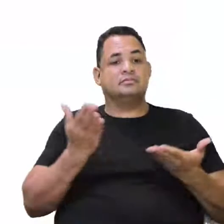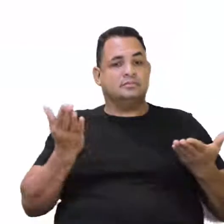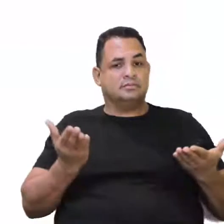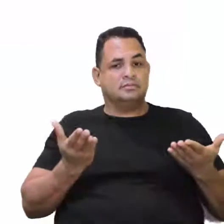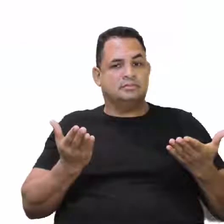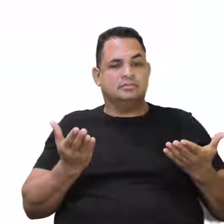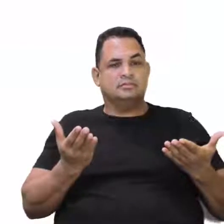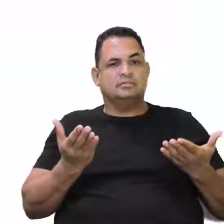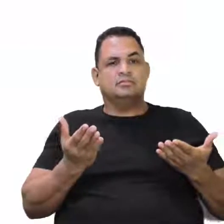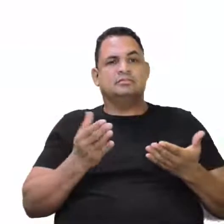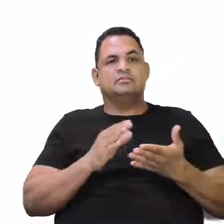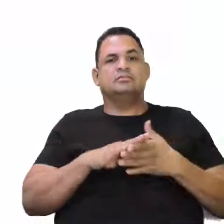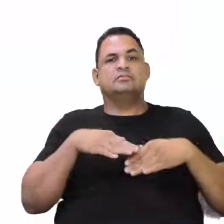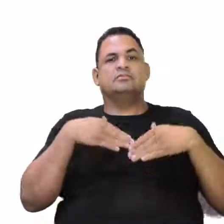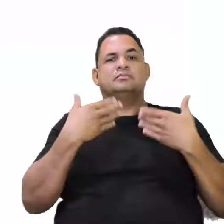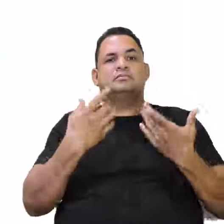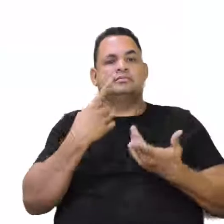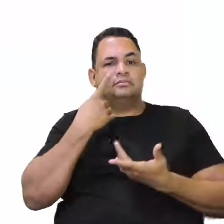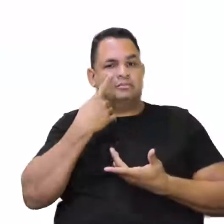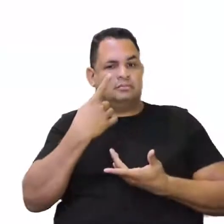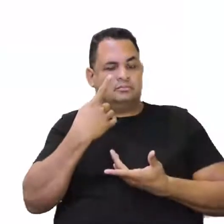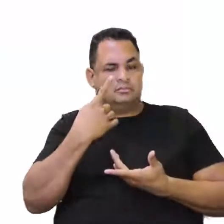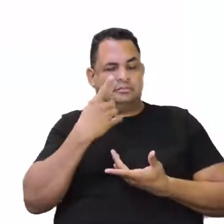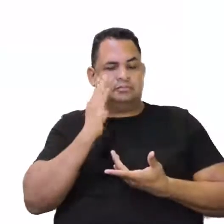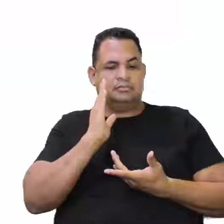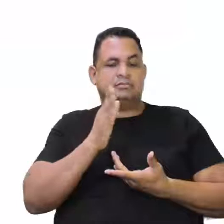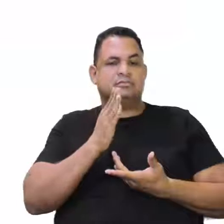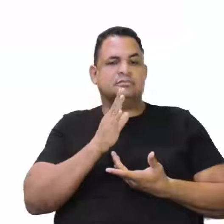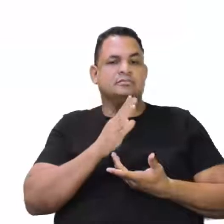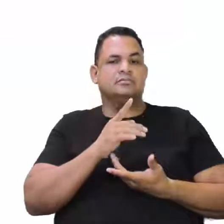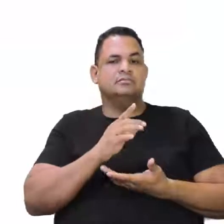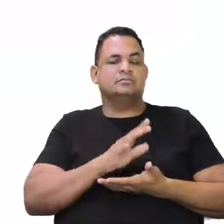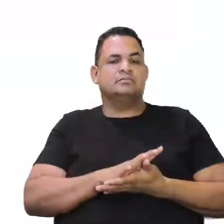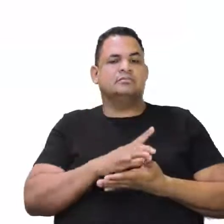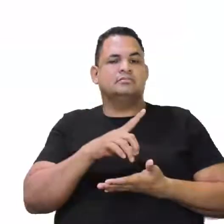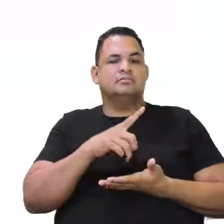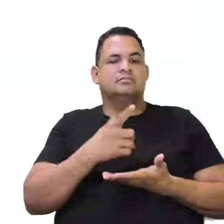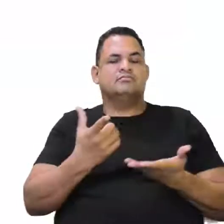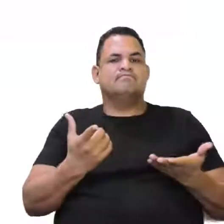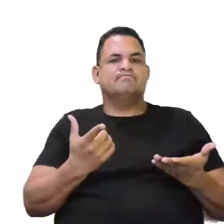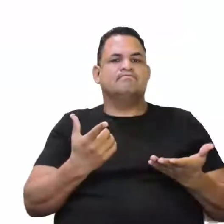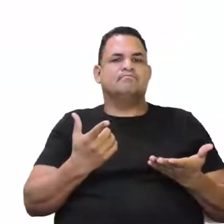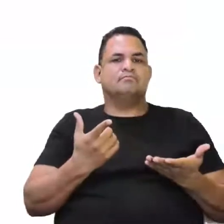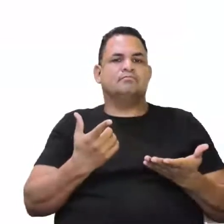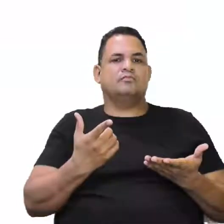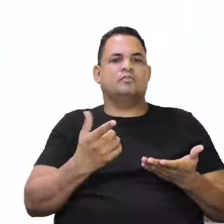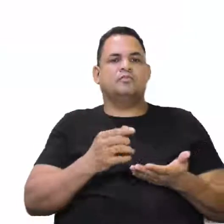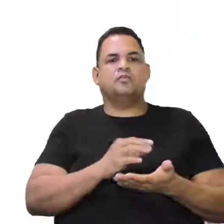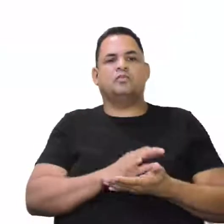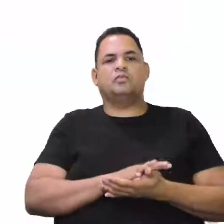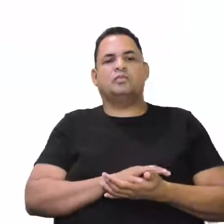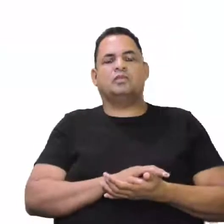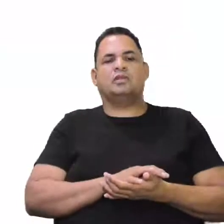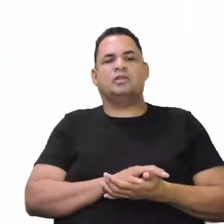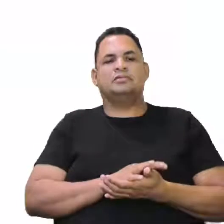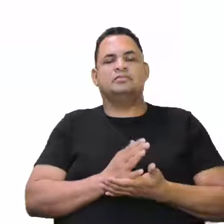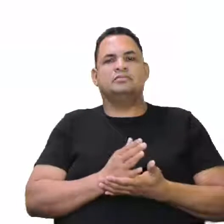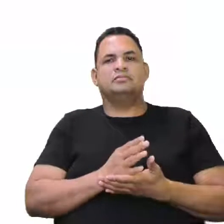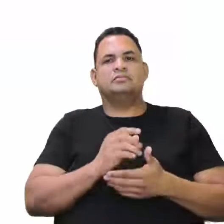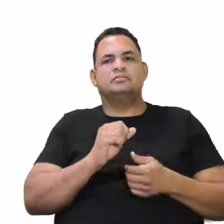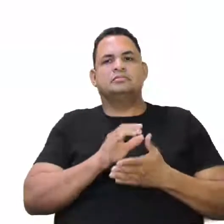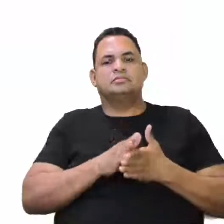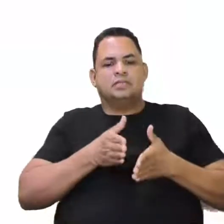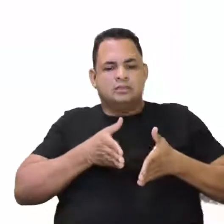Então, quando a gente vê, eu já tive uma situação em que estava